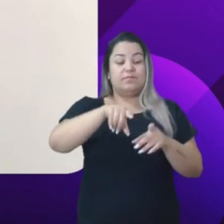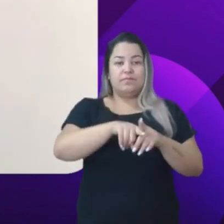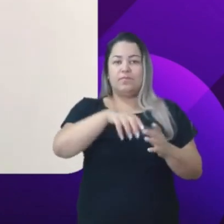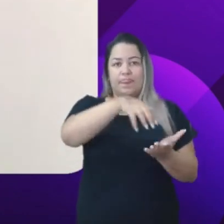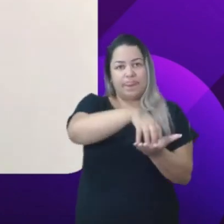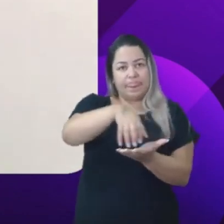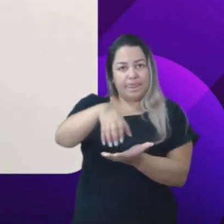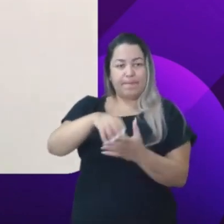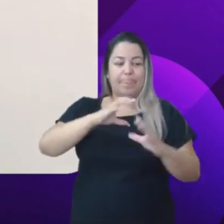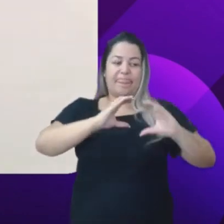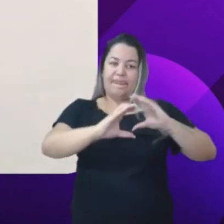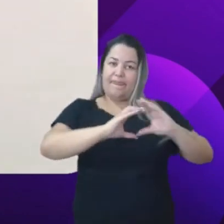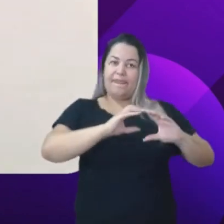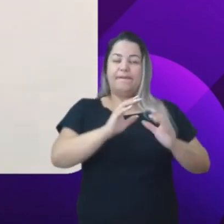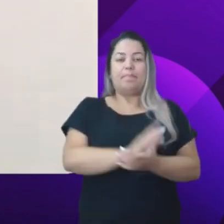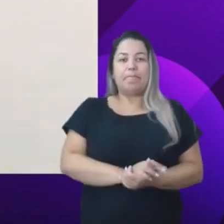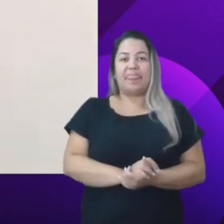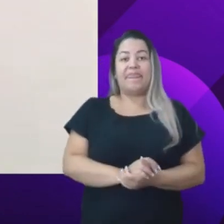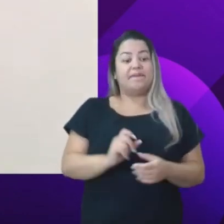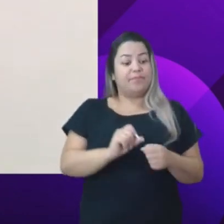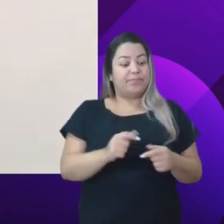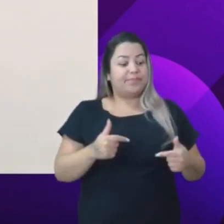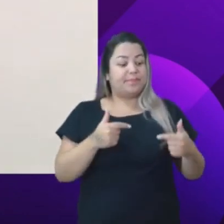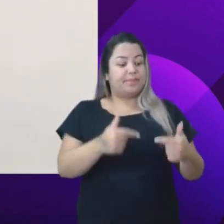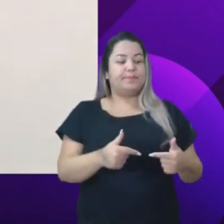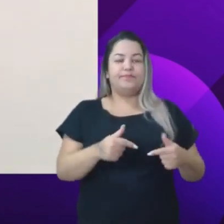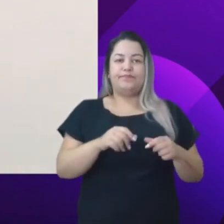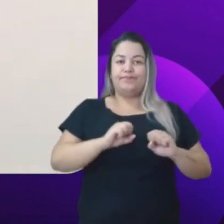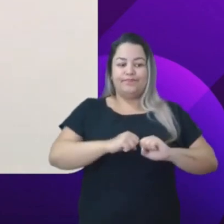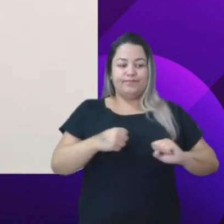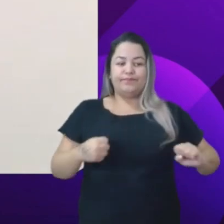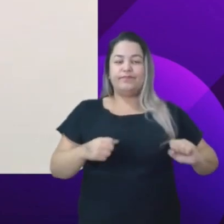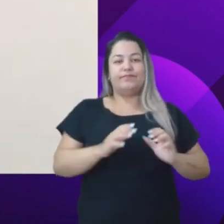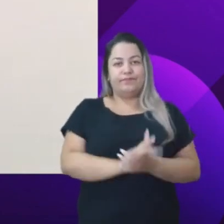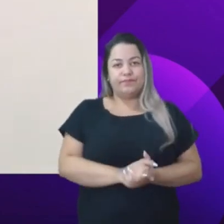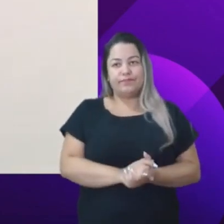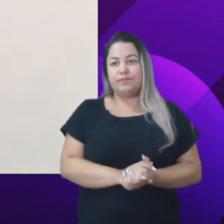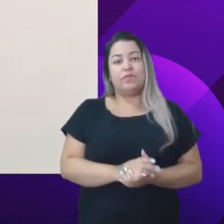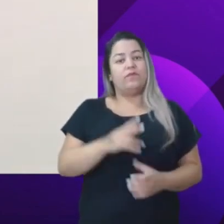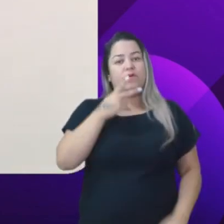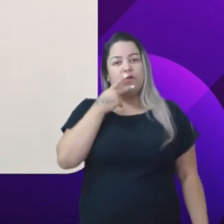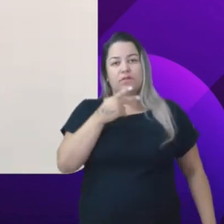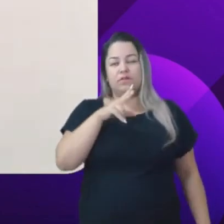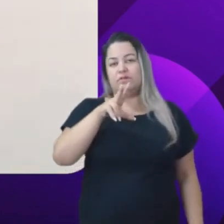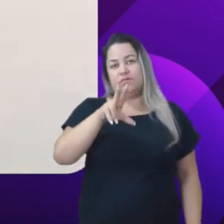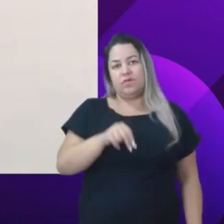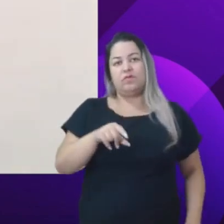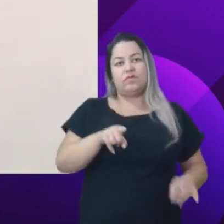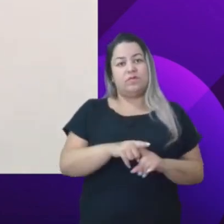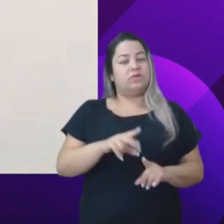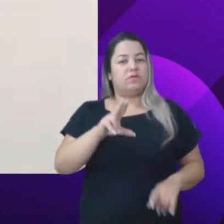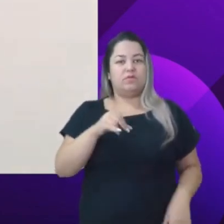porque é através da comunicação popular que a gente faz o enfrentamento às grandes mídias, né? Não estou aqui dizendo que as grandes mídias não